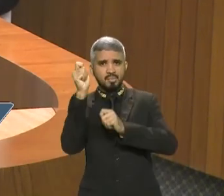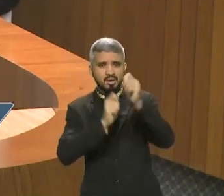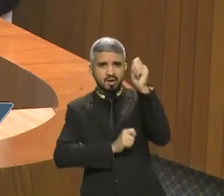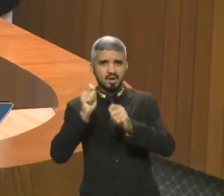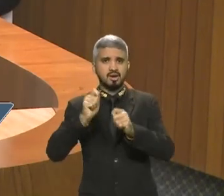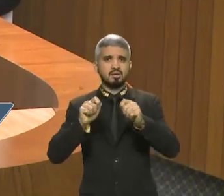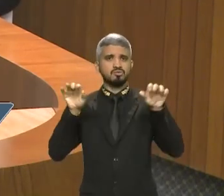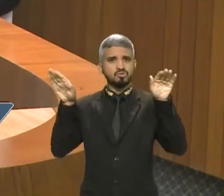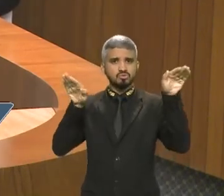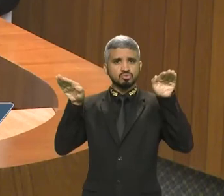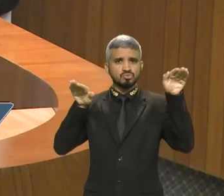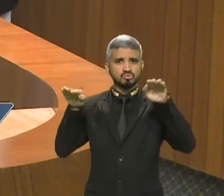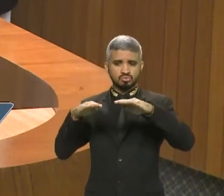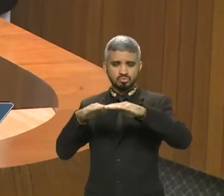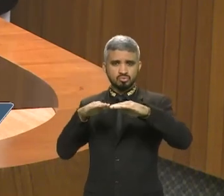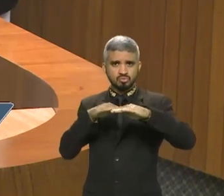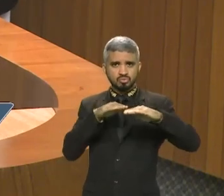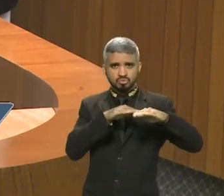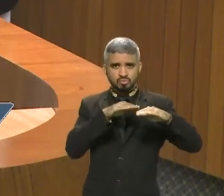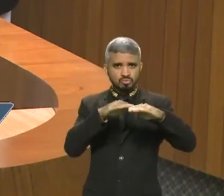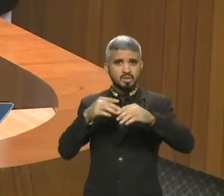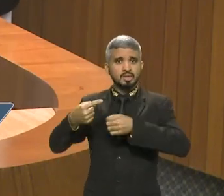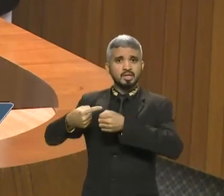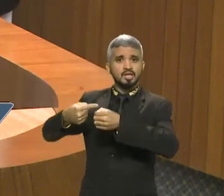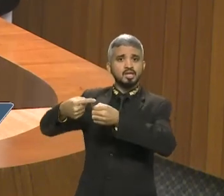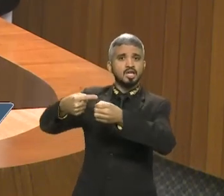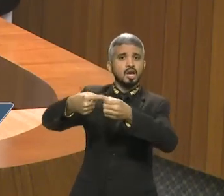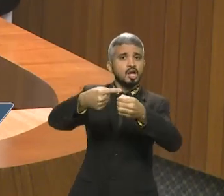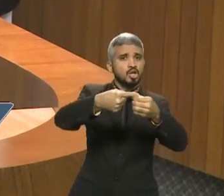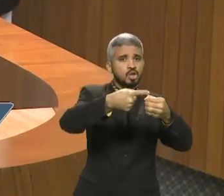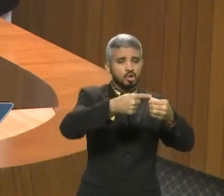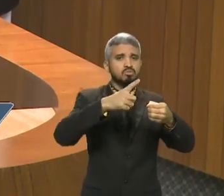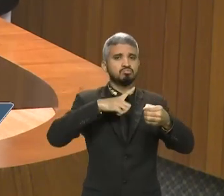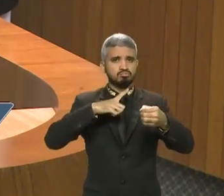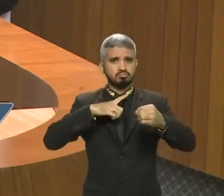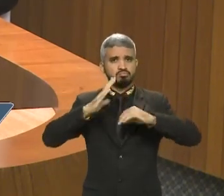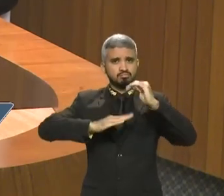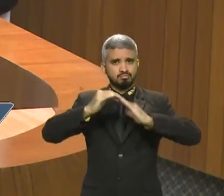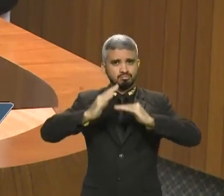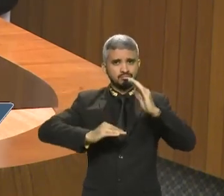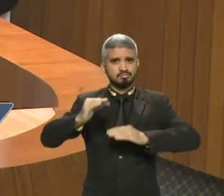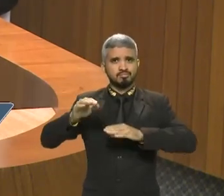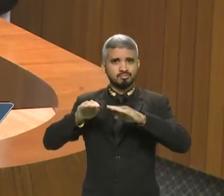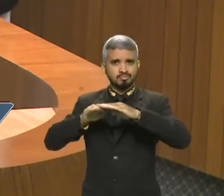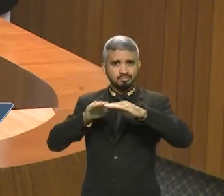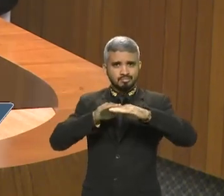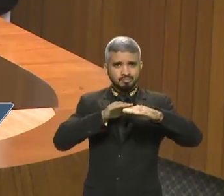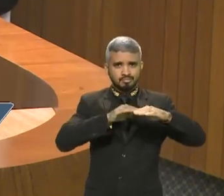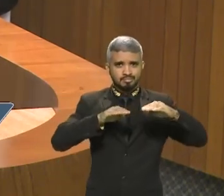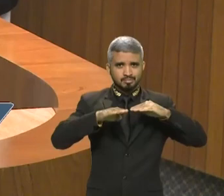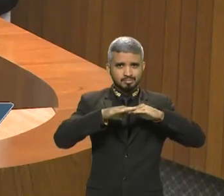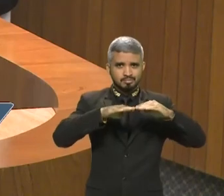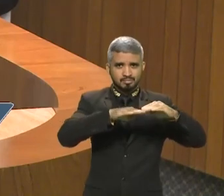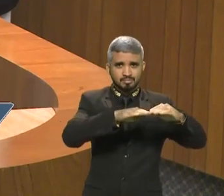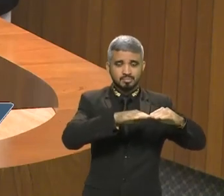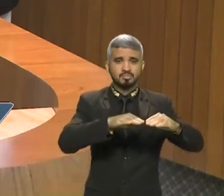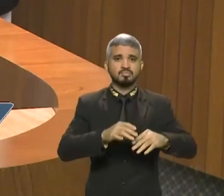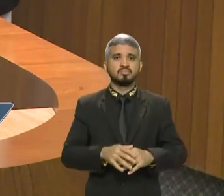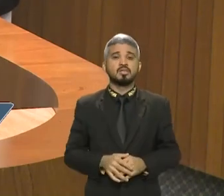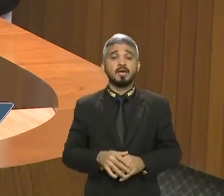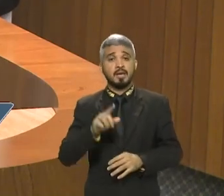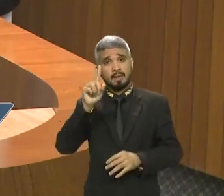a ressocialização de pessoas privadas de liberdade por meio de capacitação e profissionalização. É o